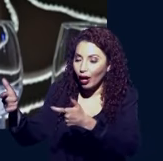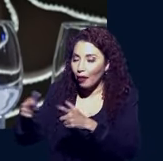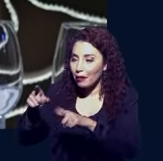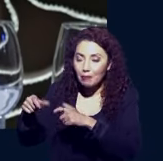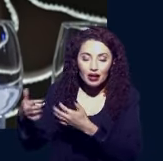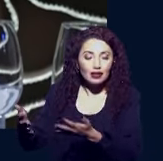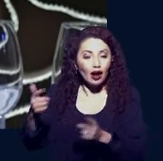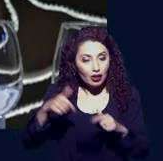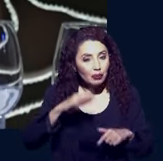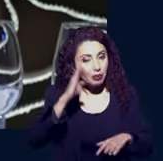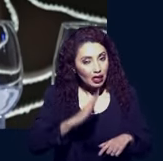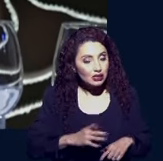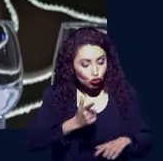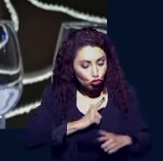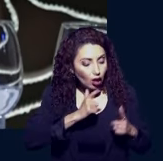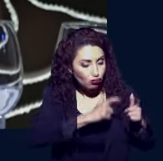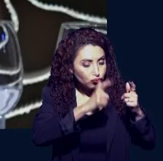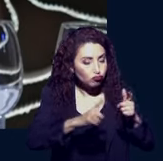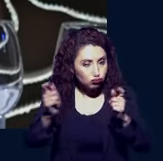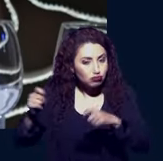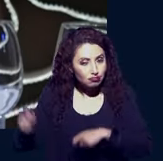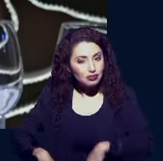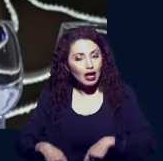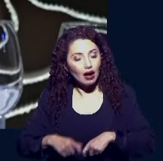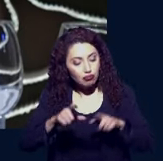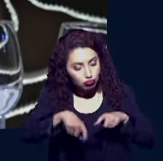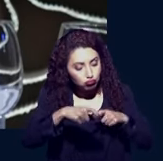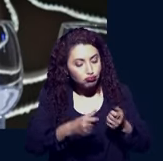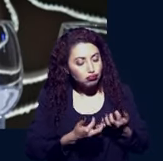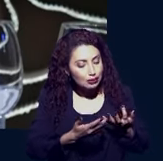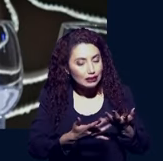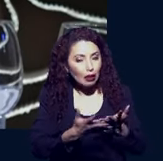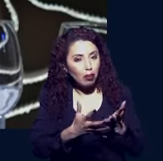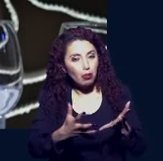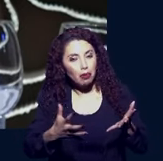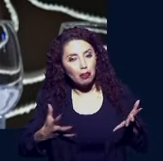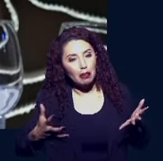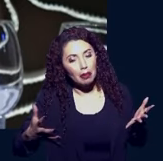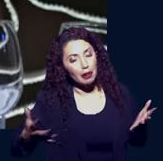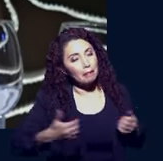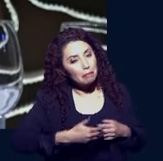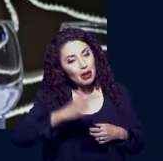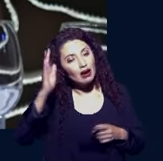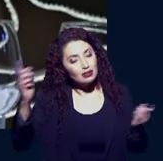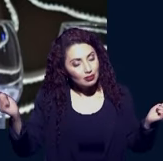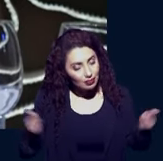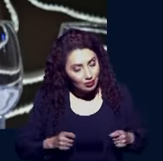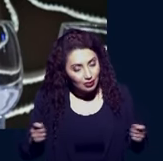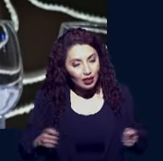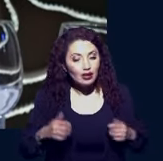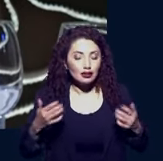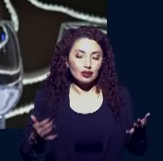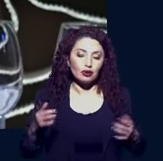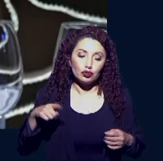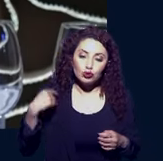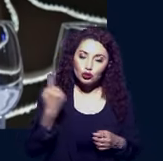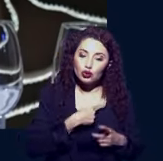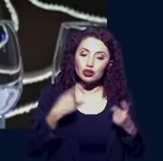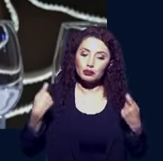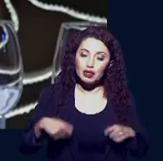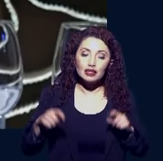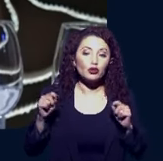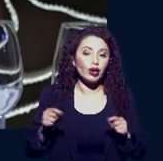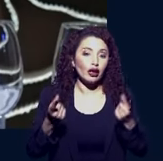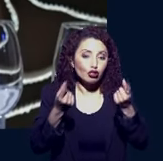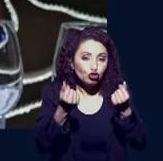para para ser para se expandir para crescer né e nós precisamos o quê ter